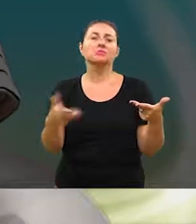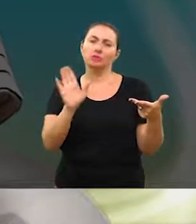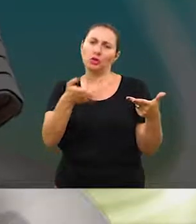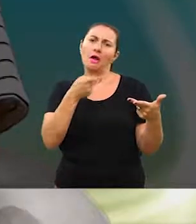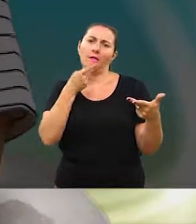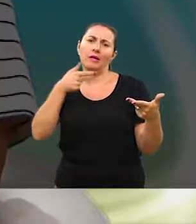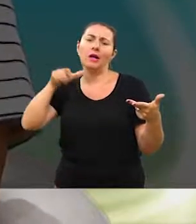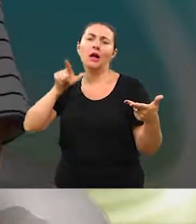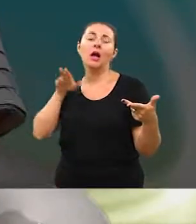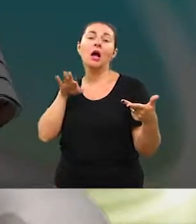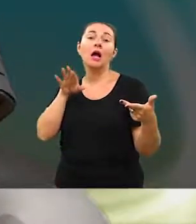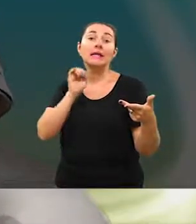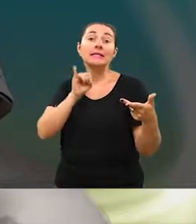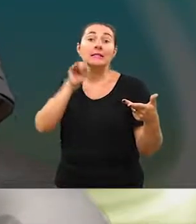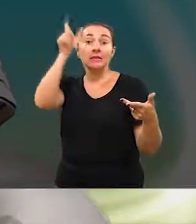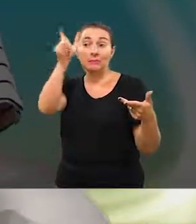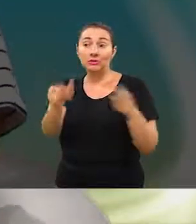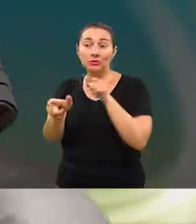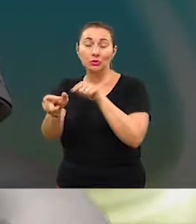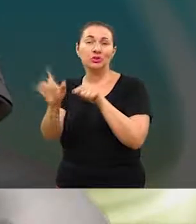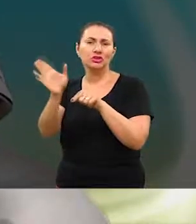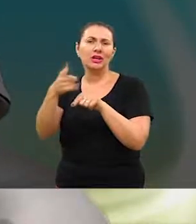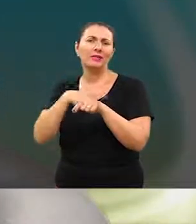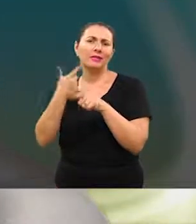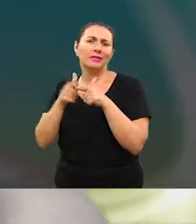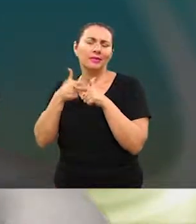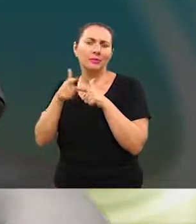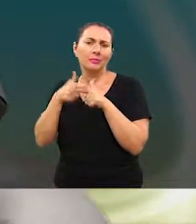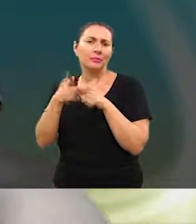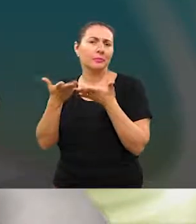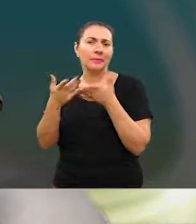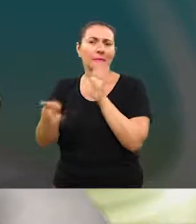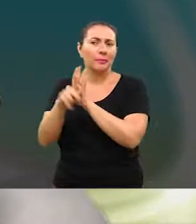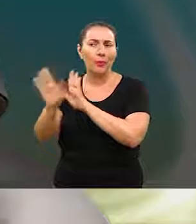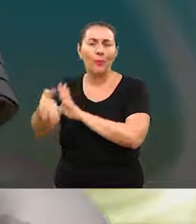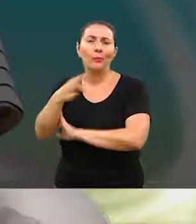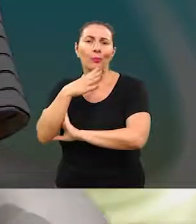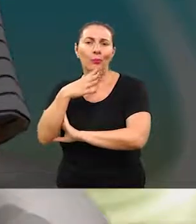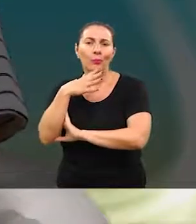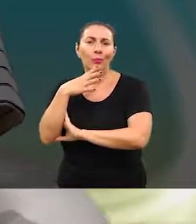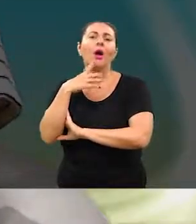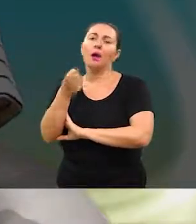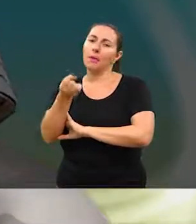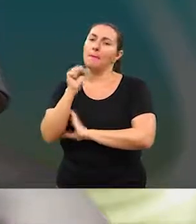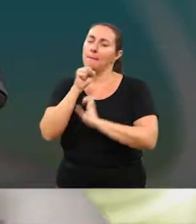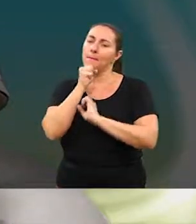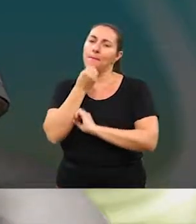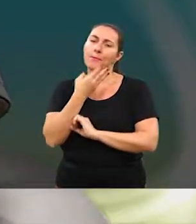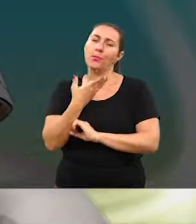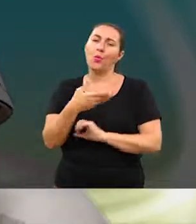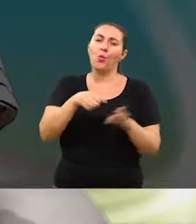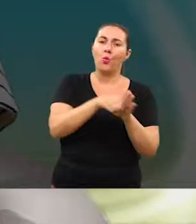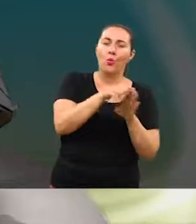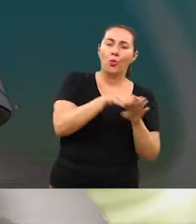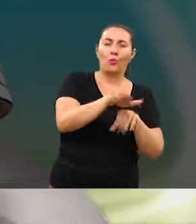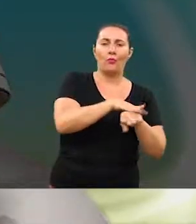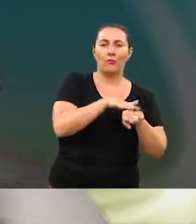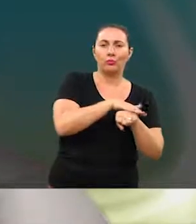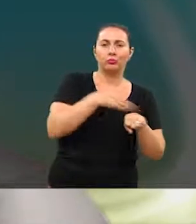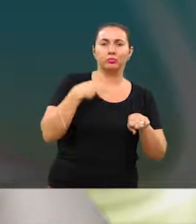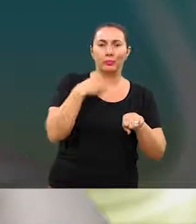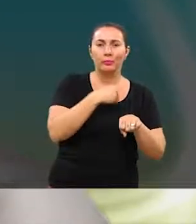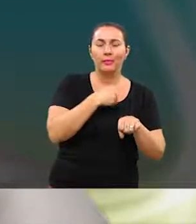Como eu já tinha falado antes, de repente, se a pessoa já tem algum problema, né? Conhecido, sempre é bom avisar, consultar o médico